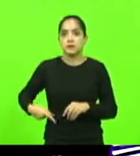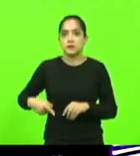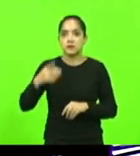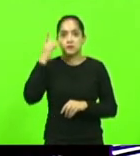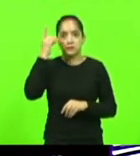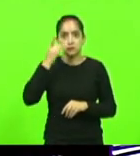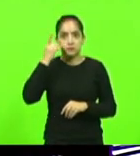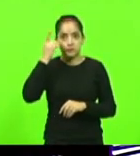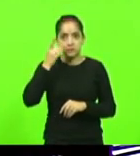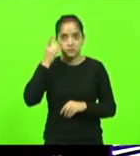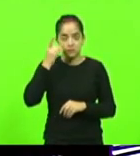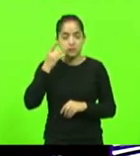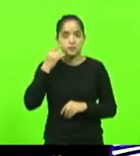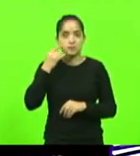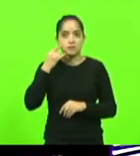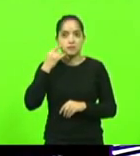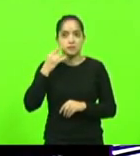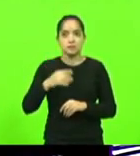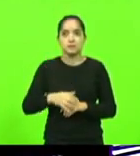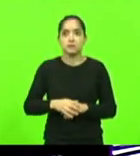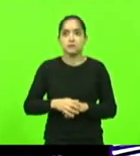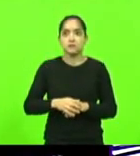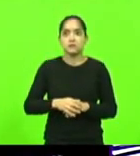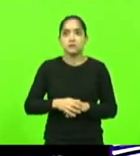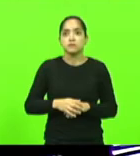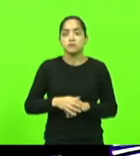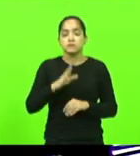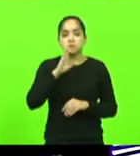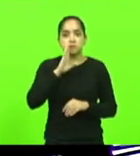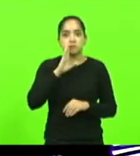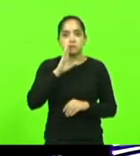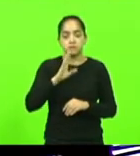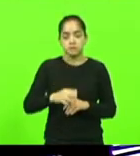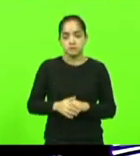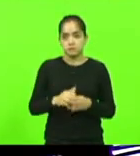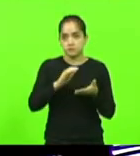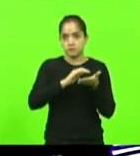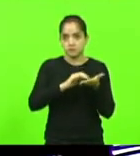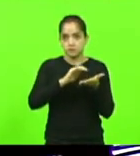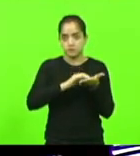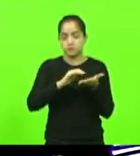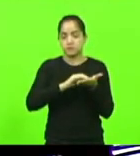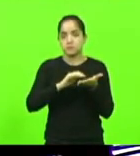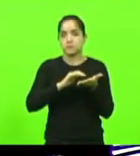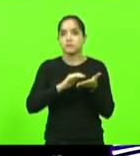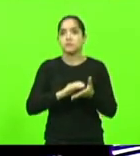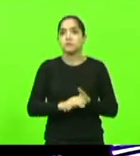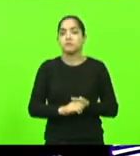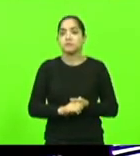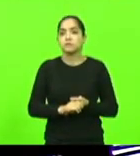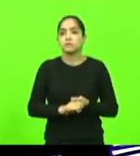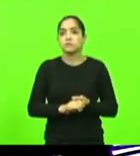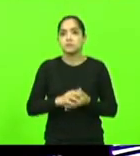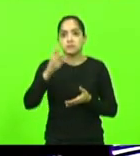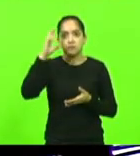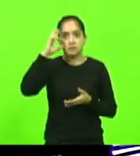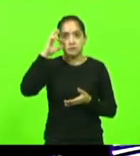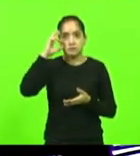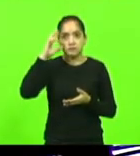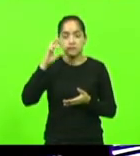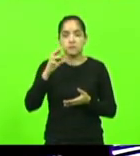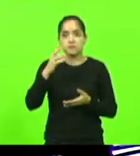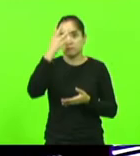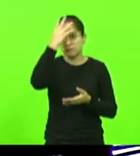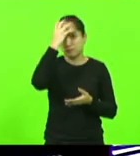deputados Mauro de Nadal, Nilson Berlanda. Secretarias, deputados Ricardo Alba, Ismael